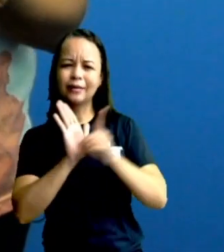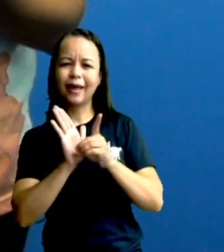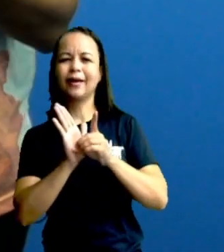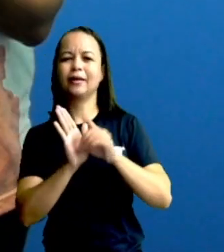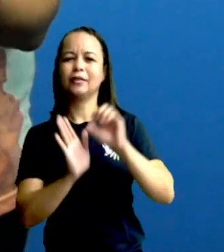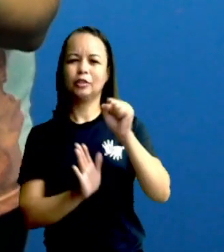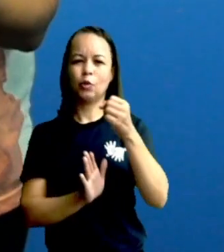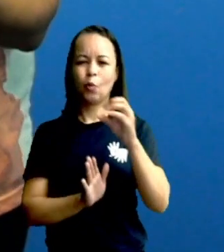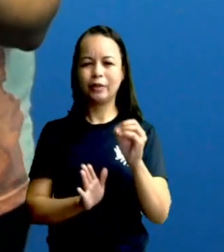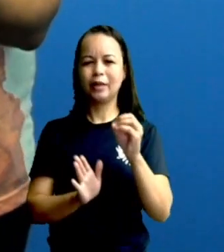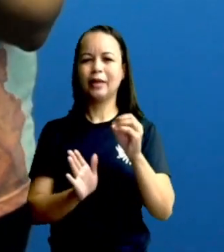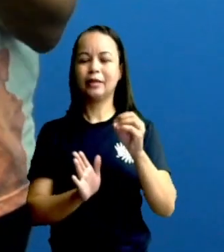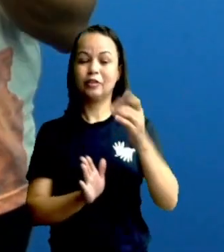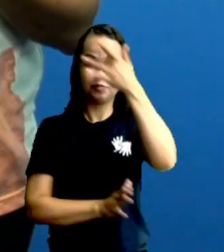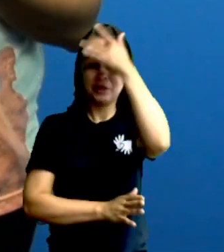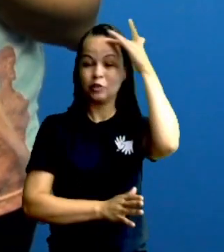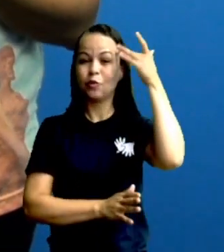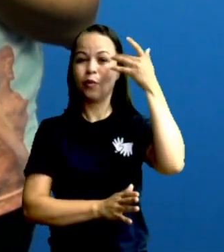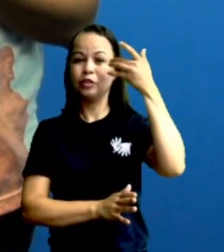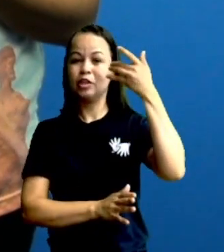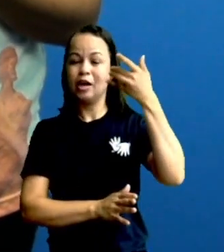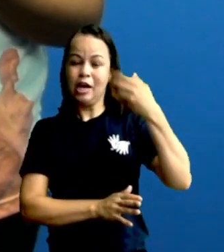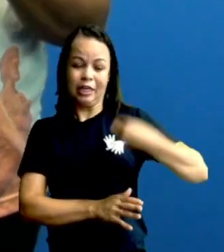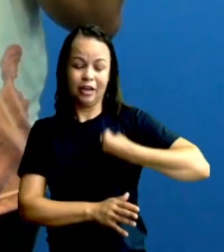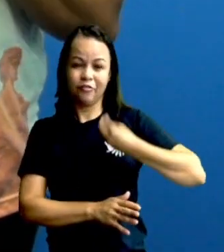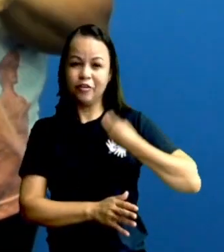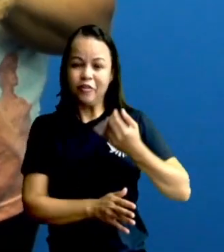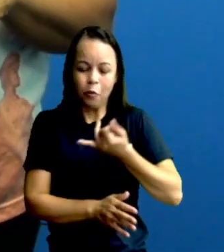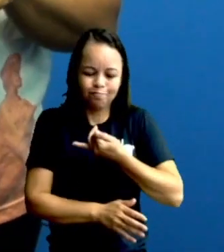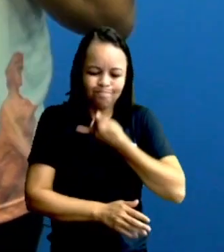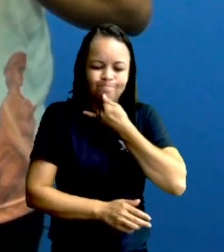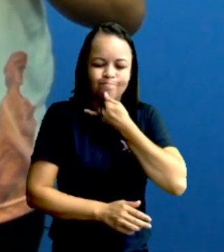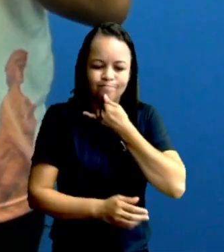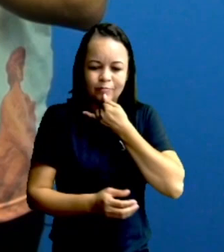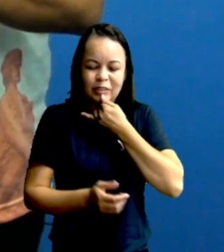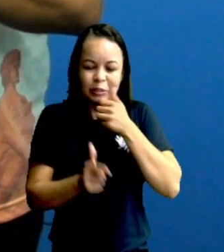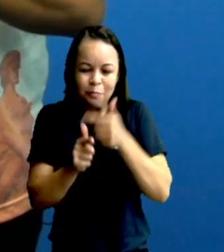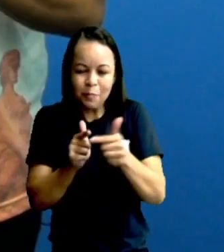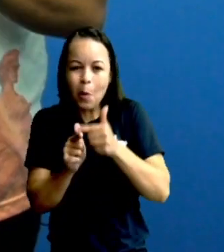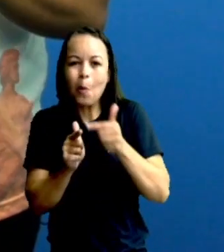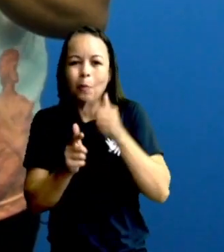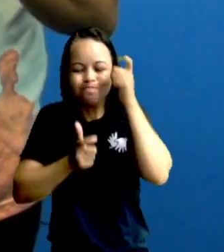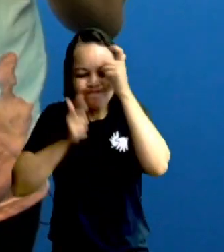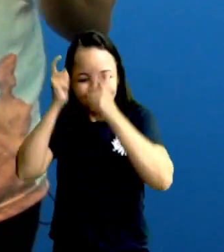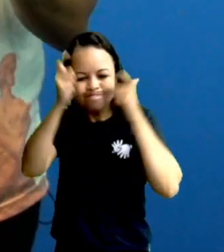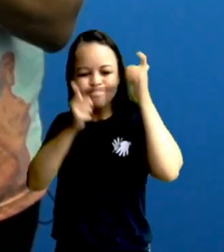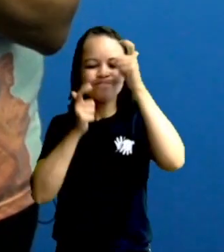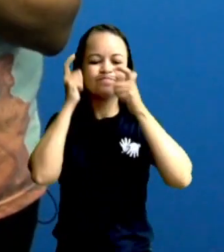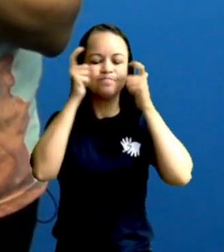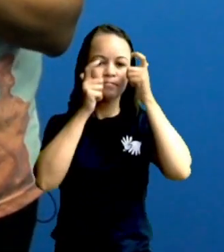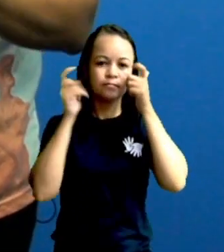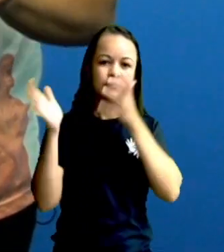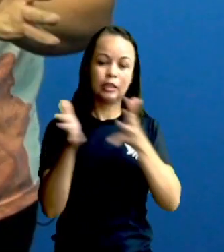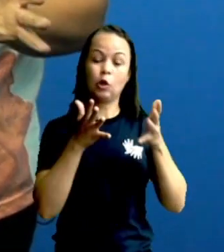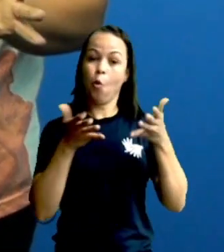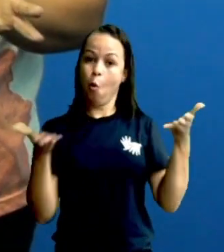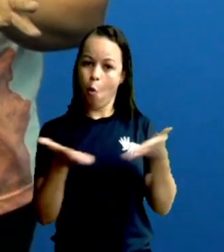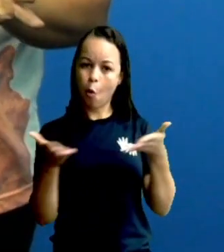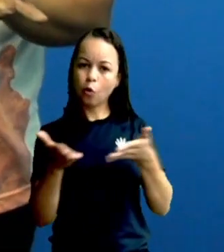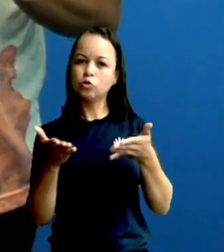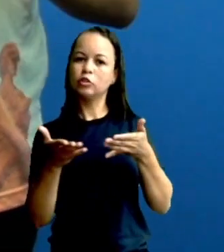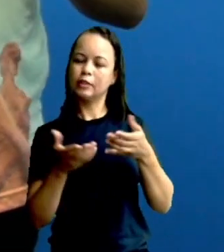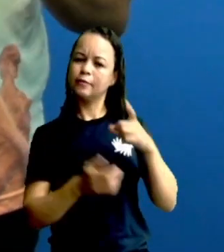de uma forma triste, extremamente preocupante. Hoje, devido ao tratamento, devido a todo o conhecimento médico que a gente